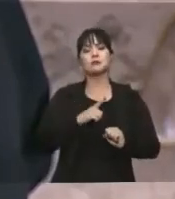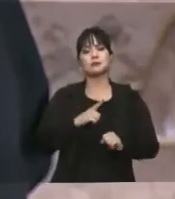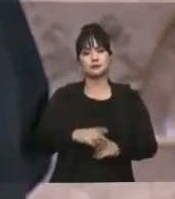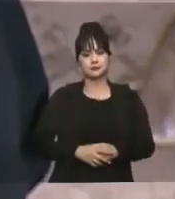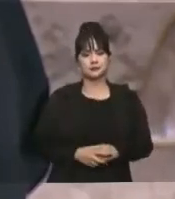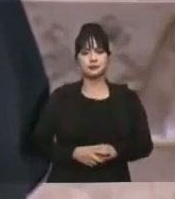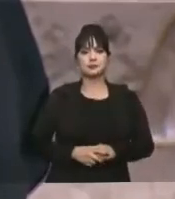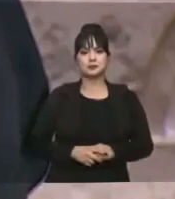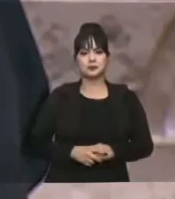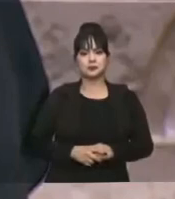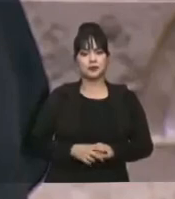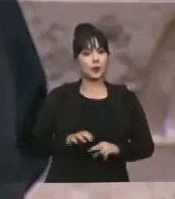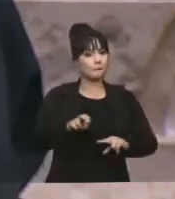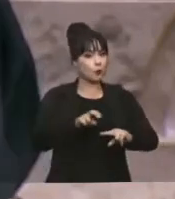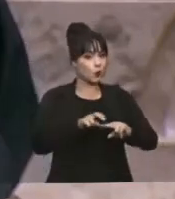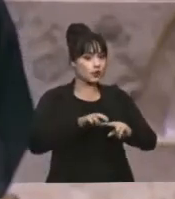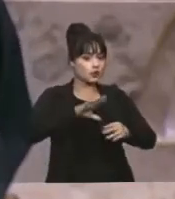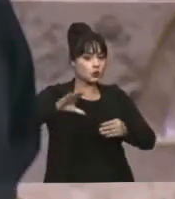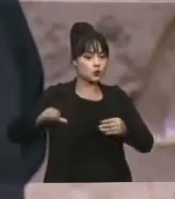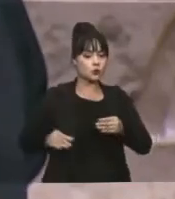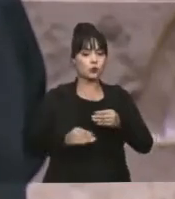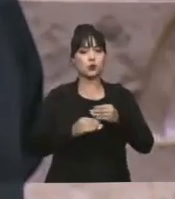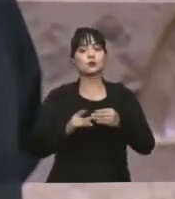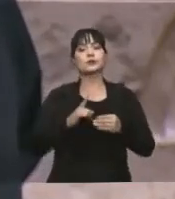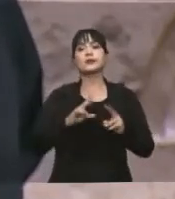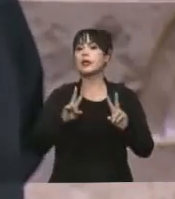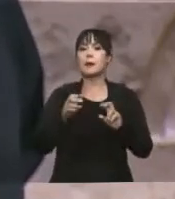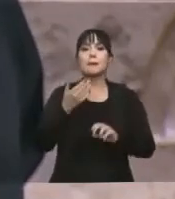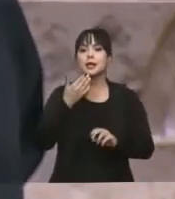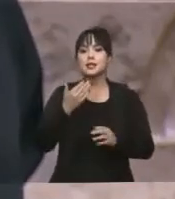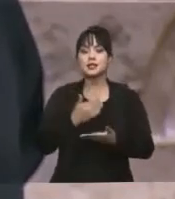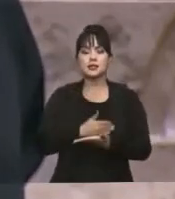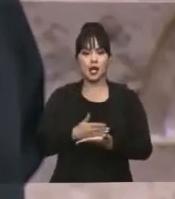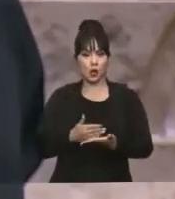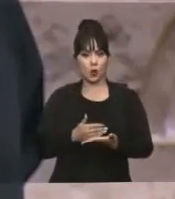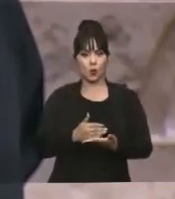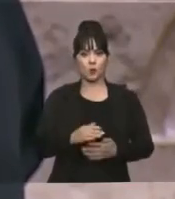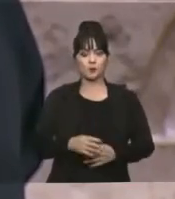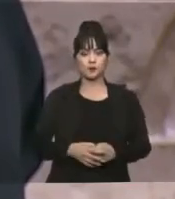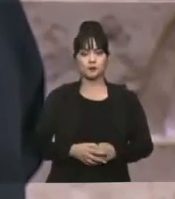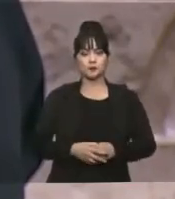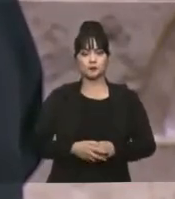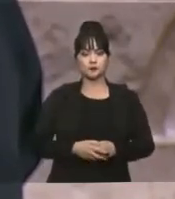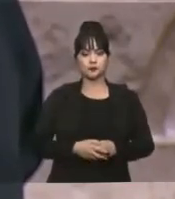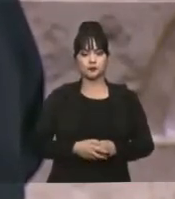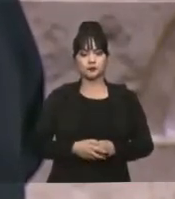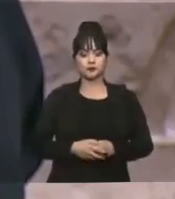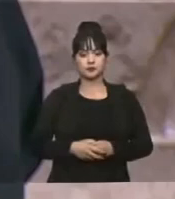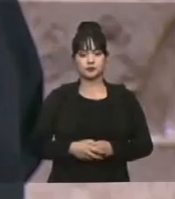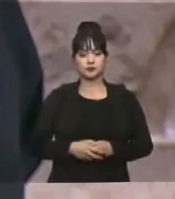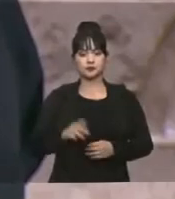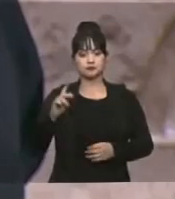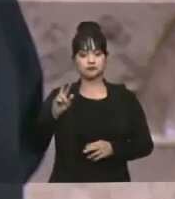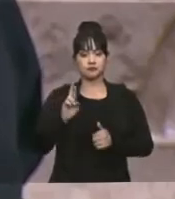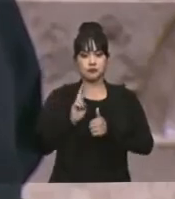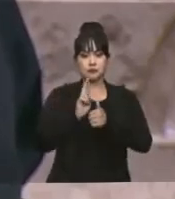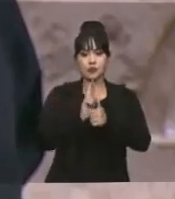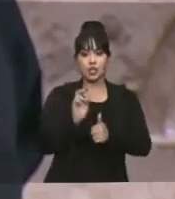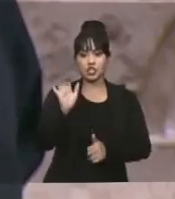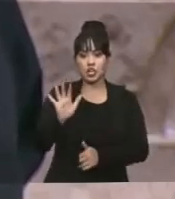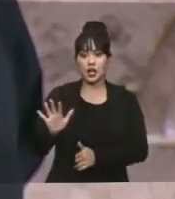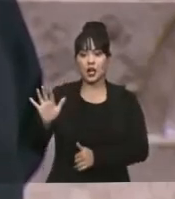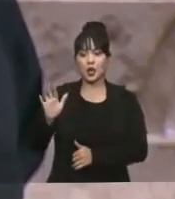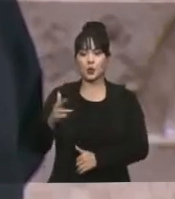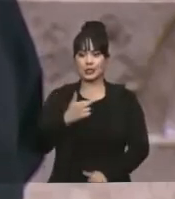Por isso, reiterando os termos da petição inicial, o ex-procurador-geral da